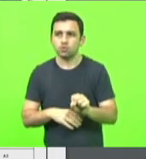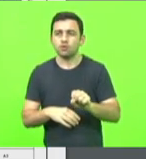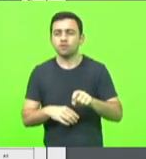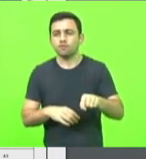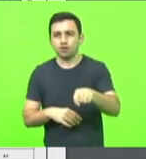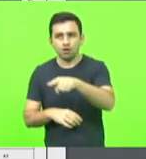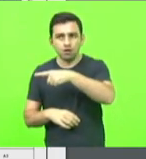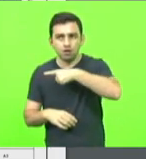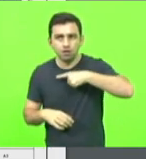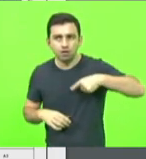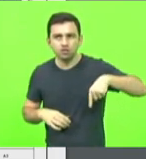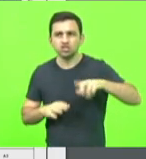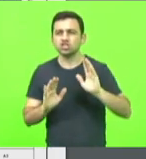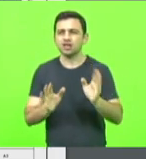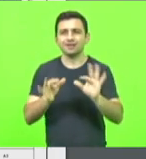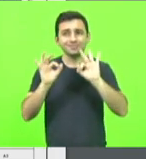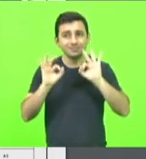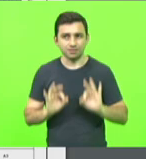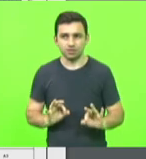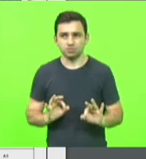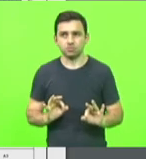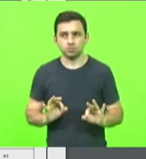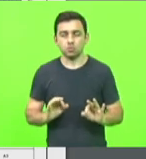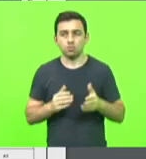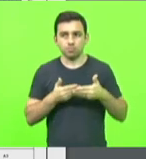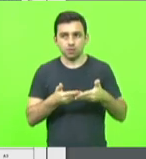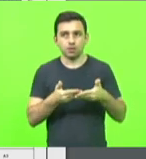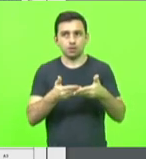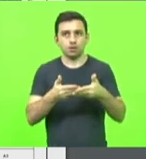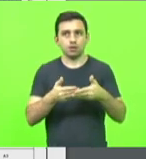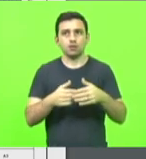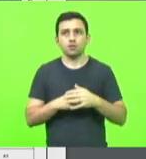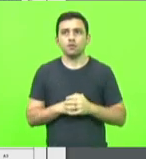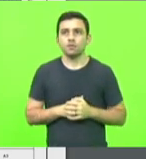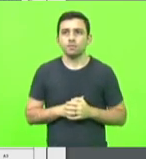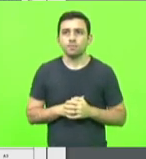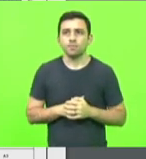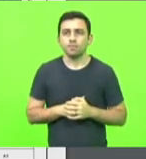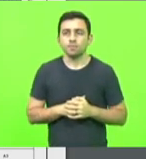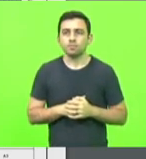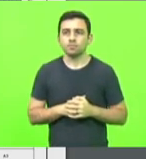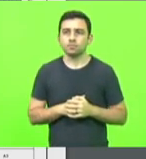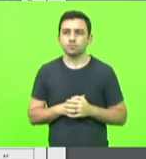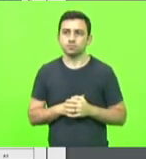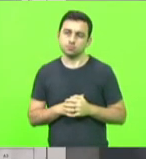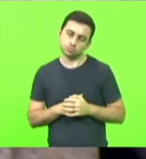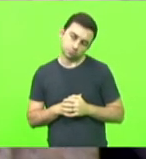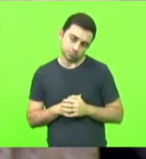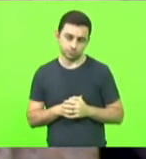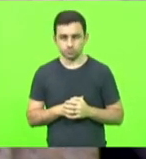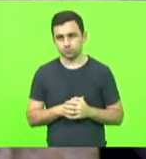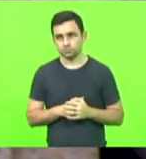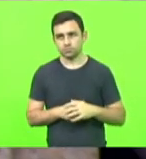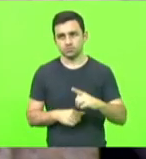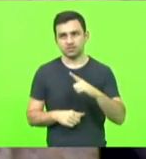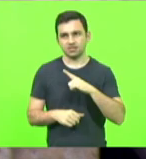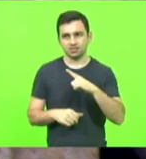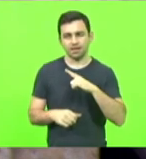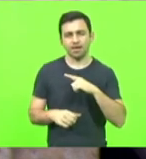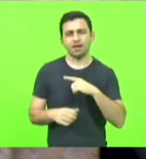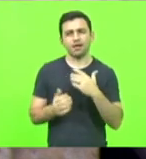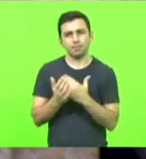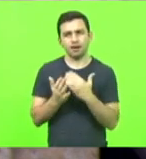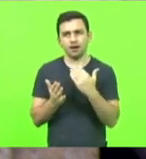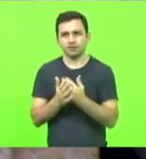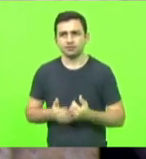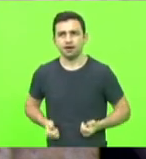sul. Já tem toda uma logística que é difícil, está atravessando o canal, né, isso. Mais gasto de óleo para o motor,